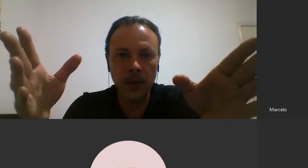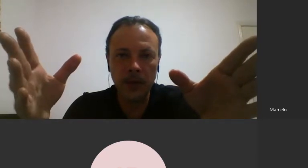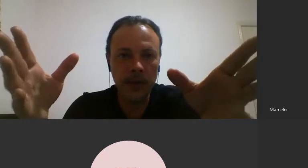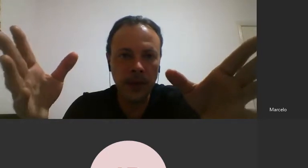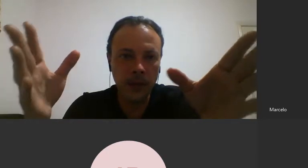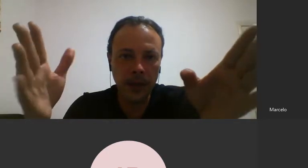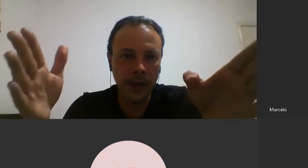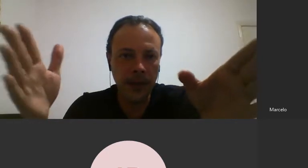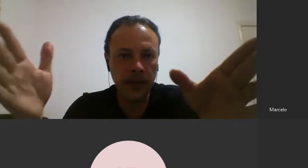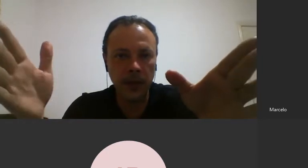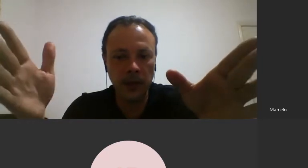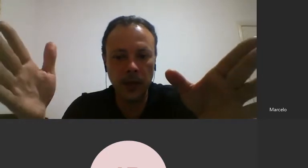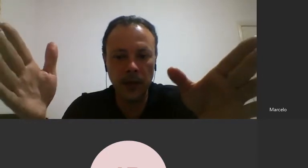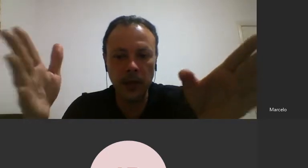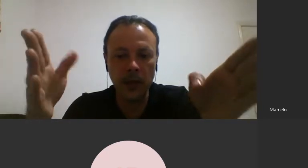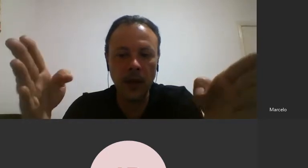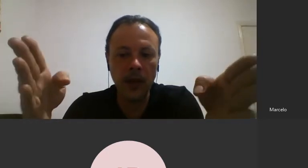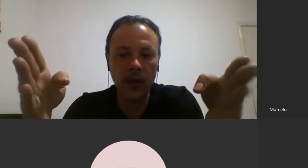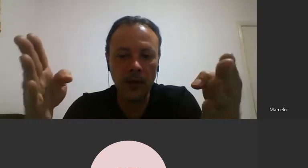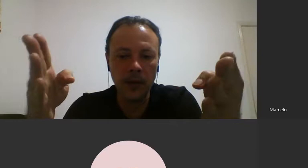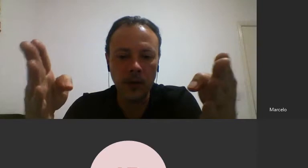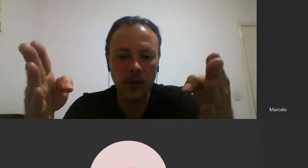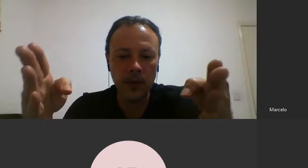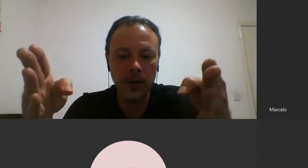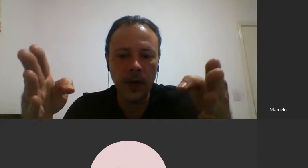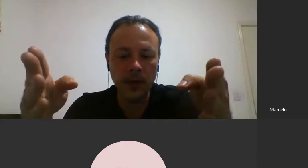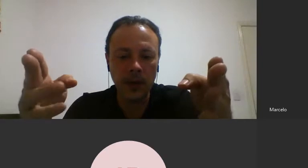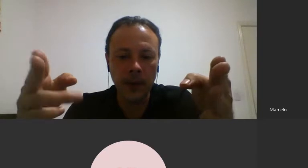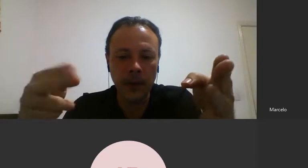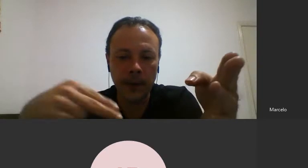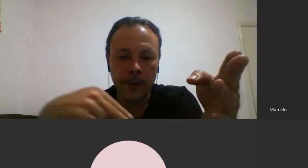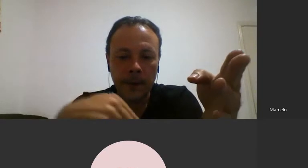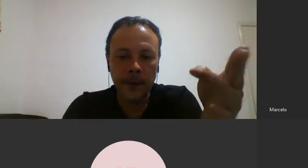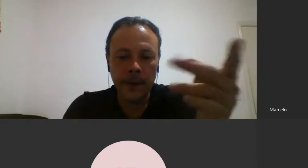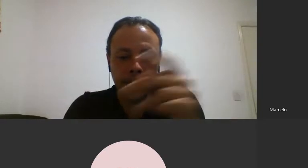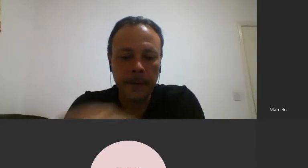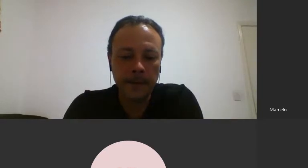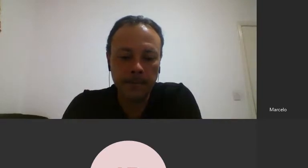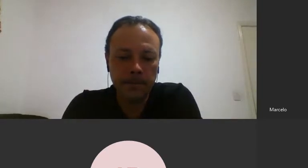uma espécie de revisão daqui para frente, tá? Eu entrei na aula no encontro 7,